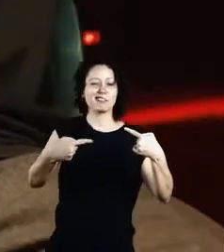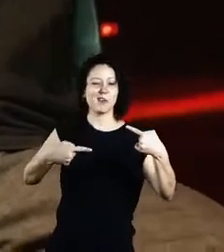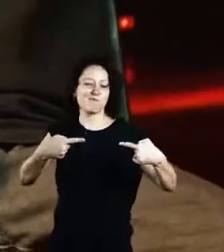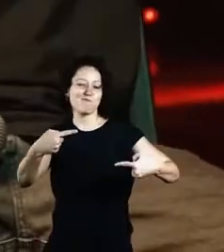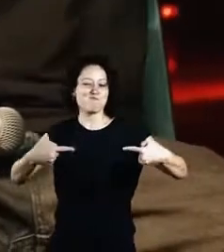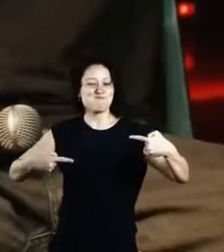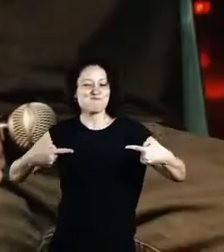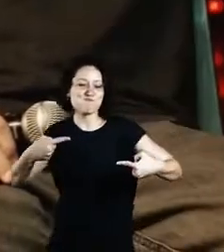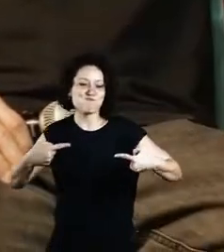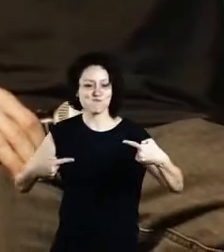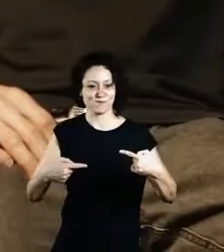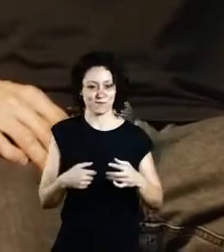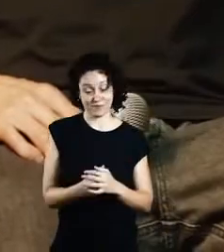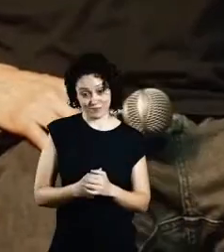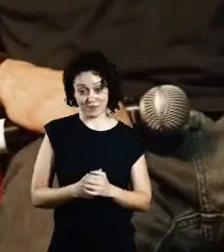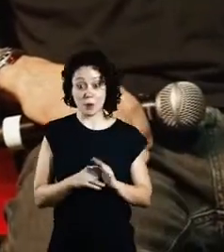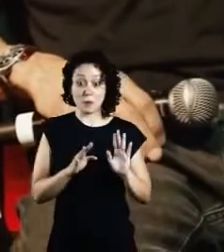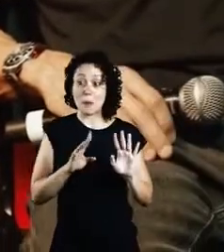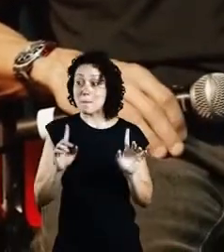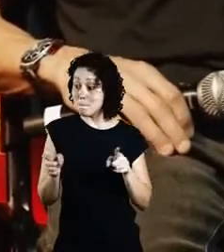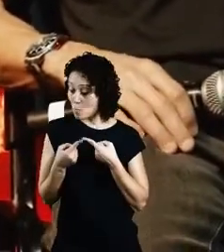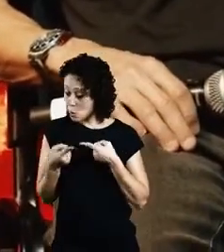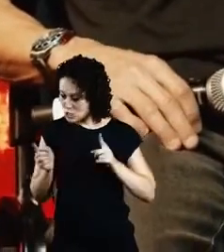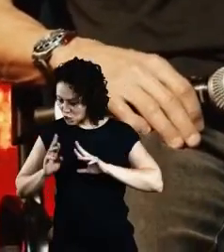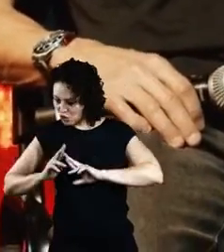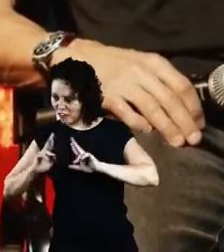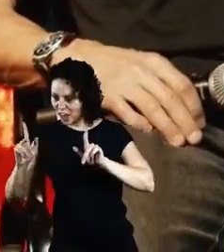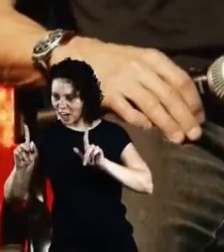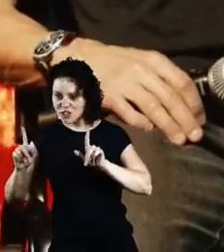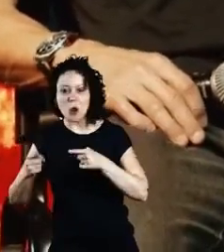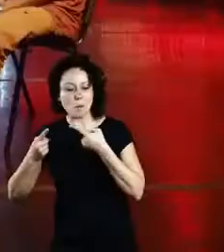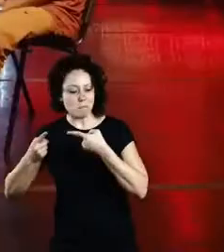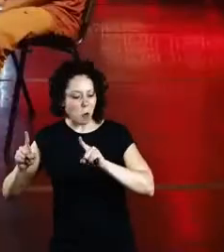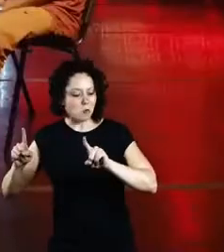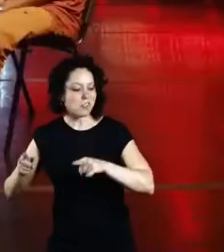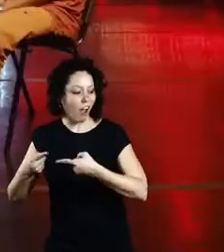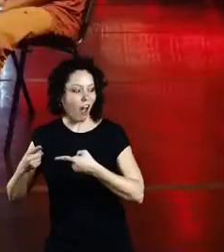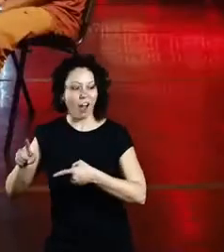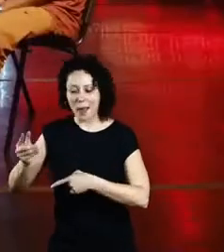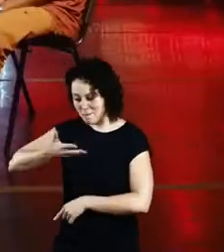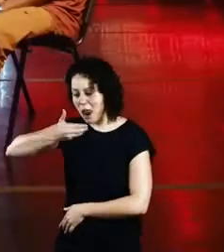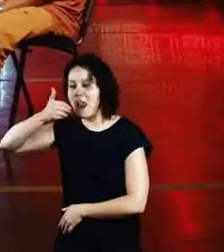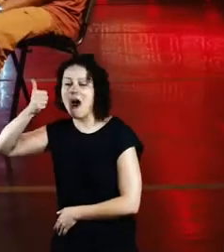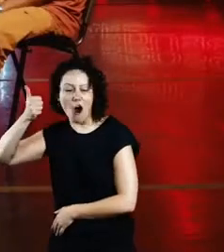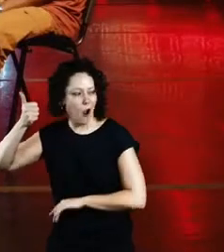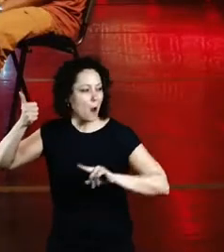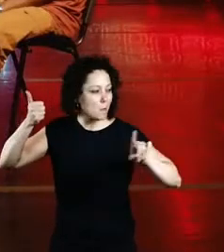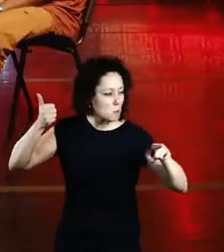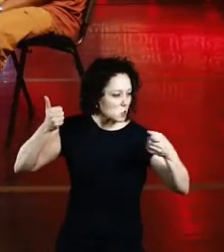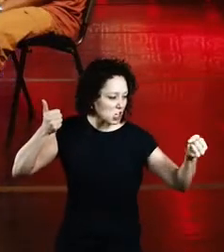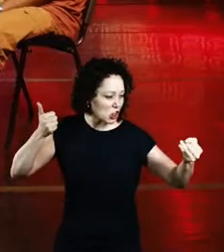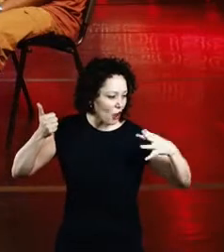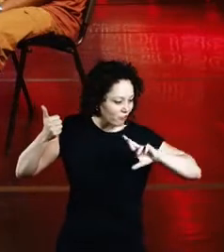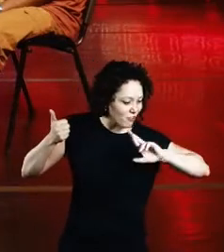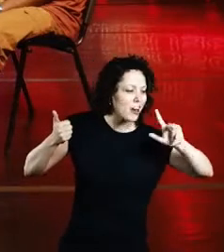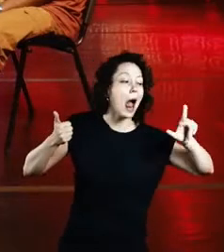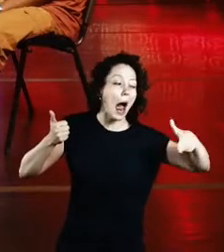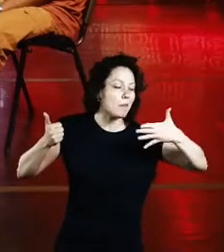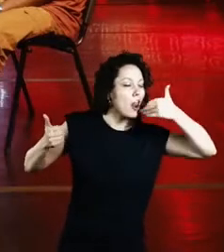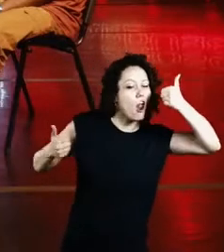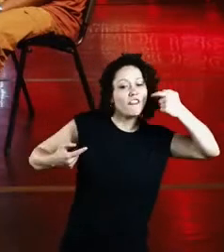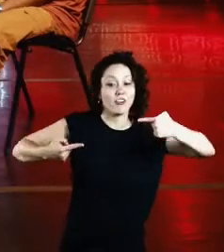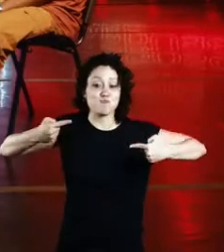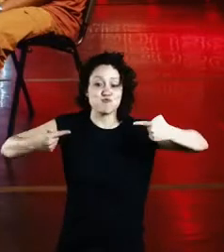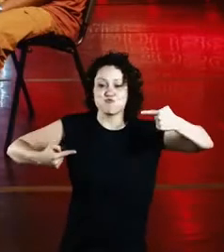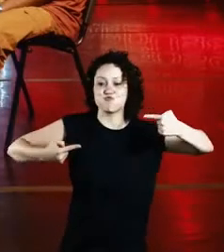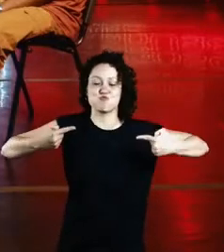assunto. O melhor era quem tocava música diferente. Quem tinha o seu diferencial musical. Não cortando um assunto, você vê, o que o Duda está falando é